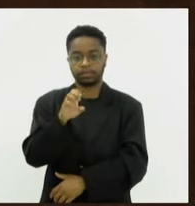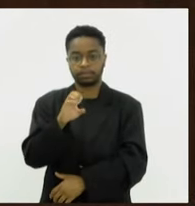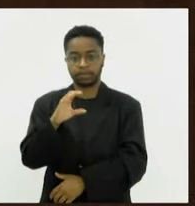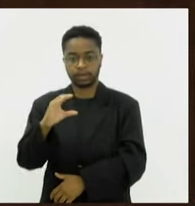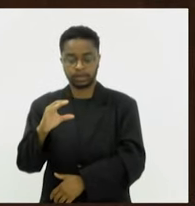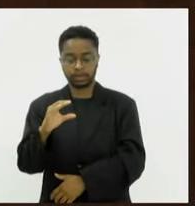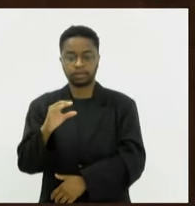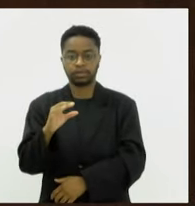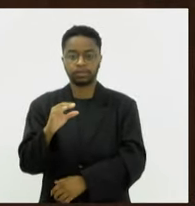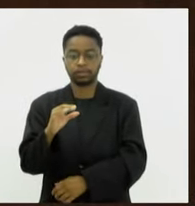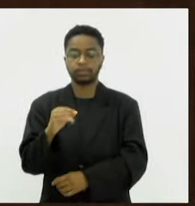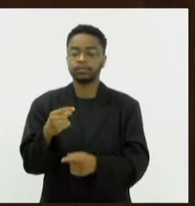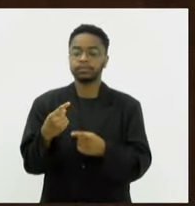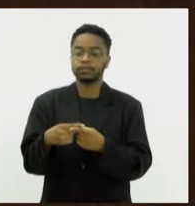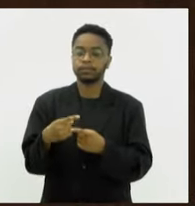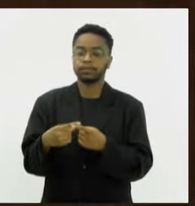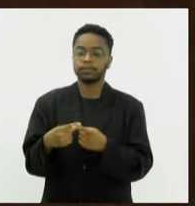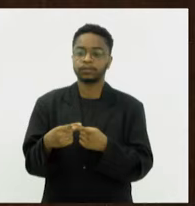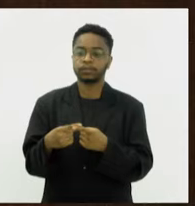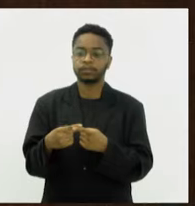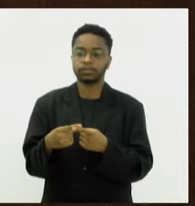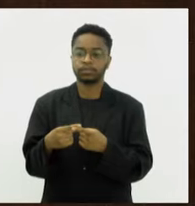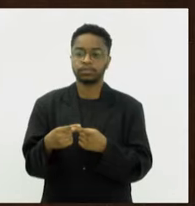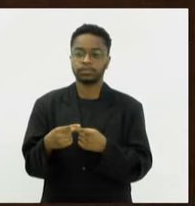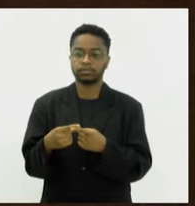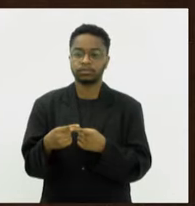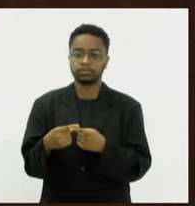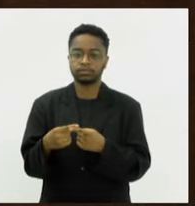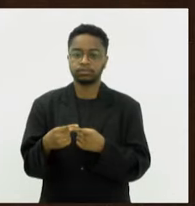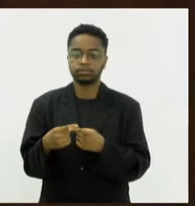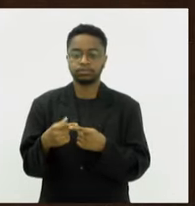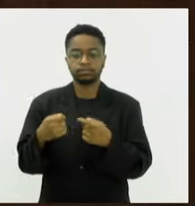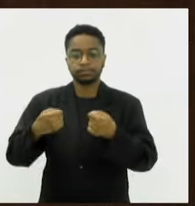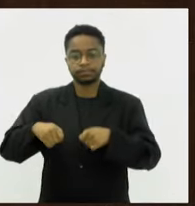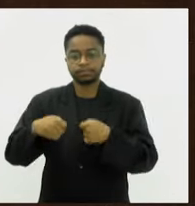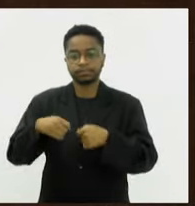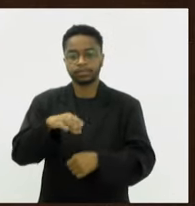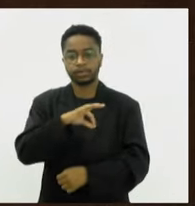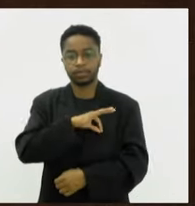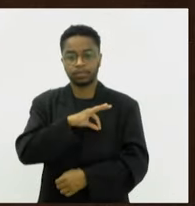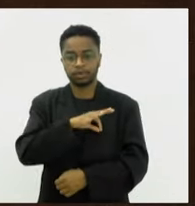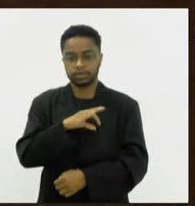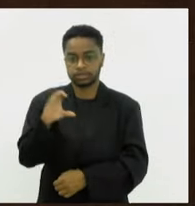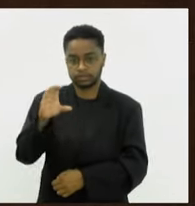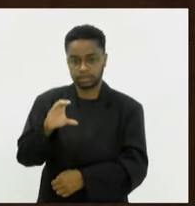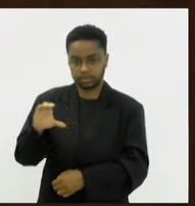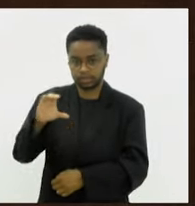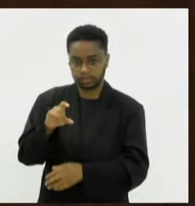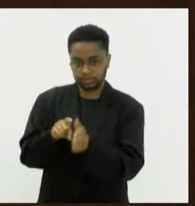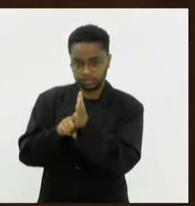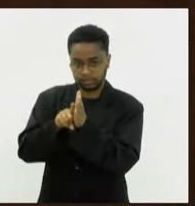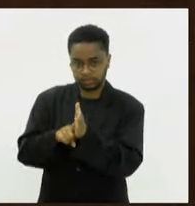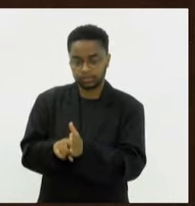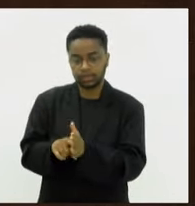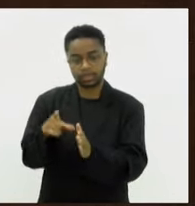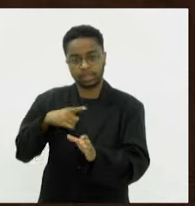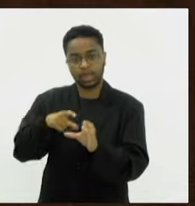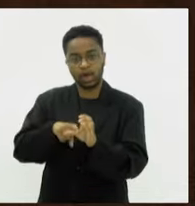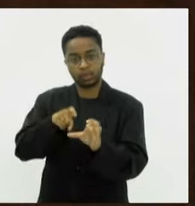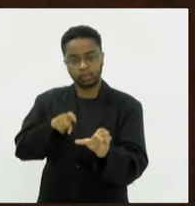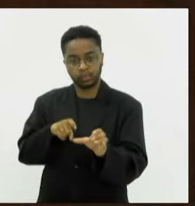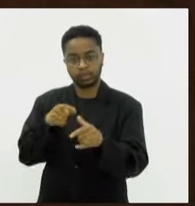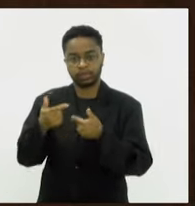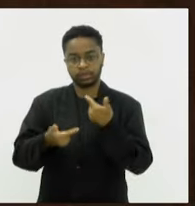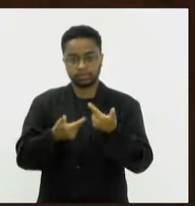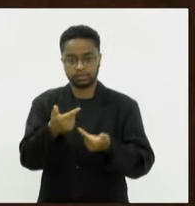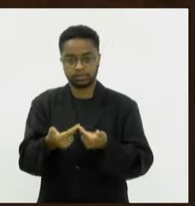uma PEC para que tenhamos a polícia científica completamente autônoma no seu